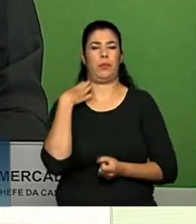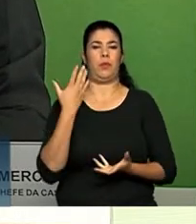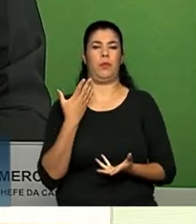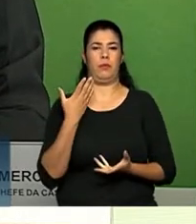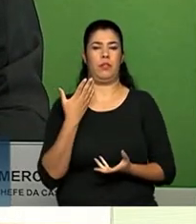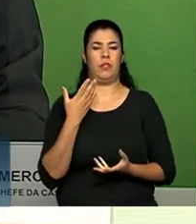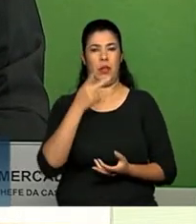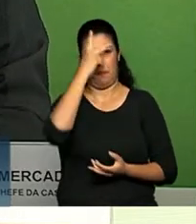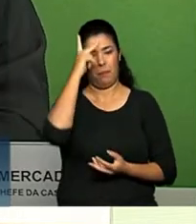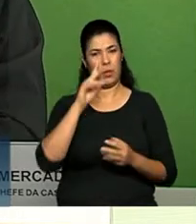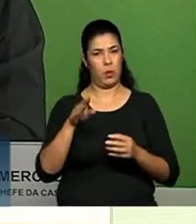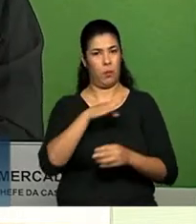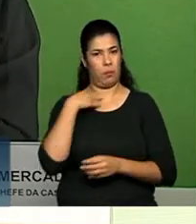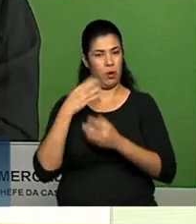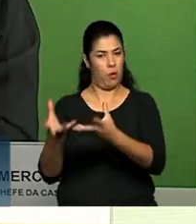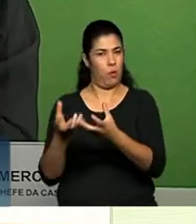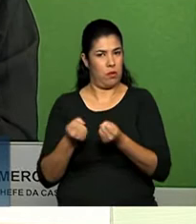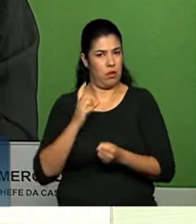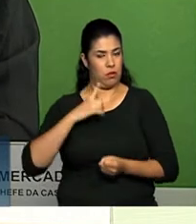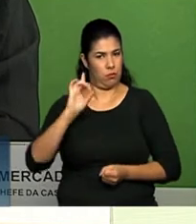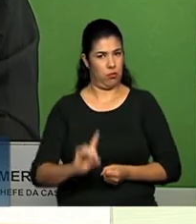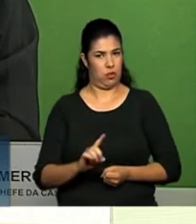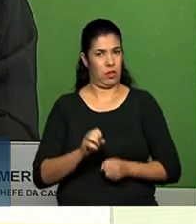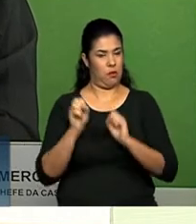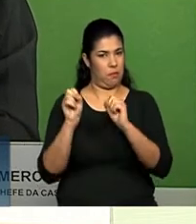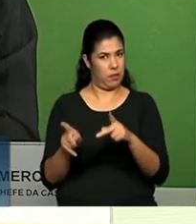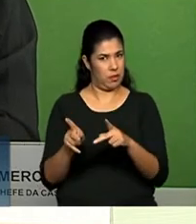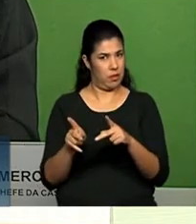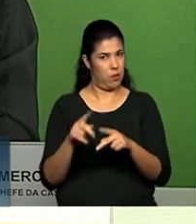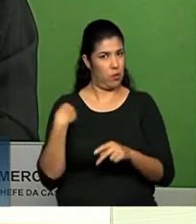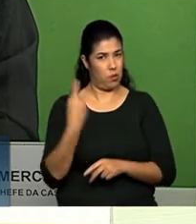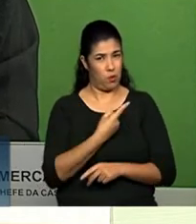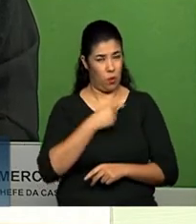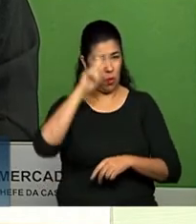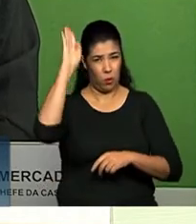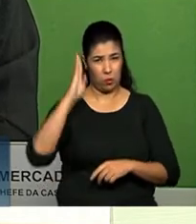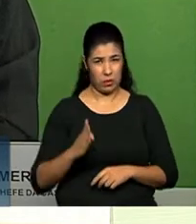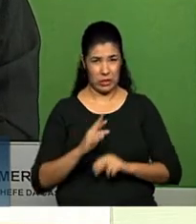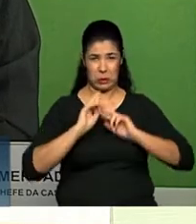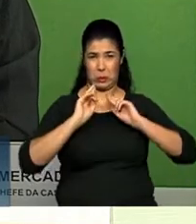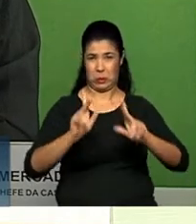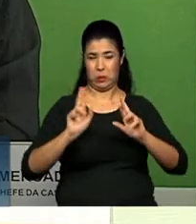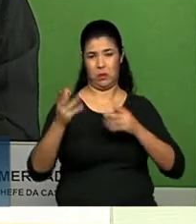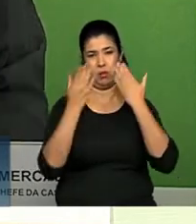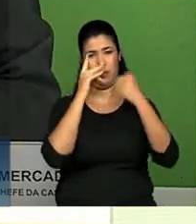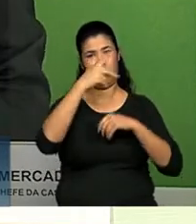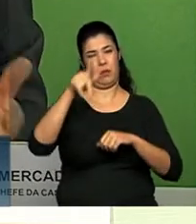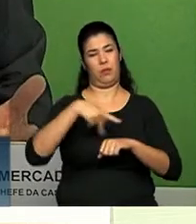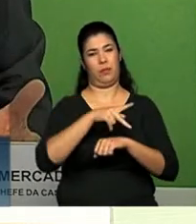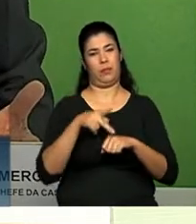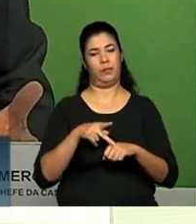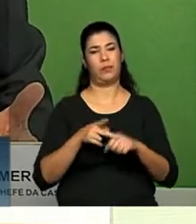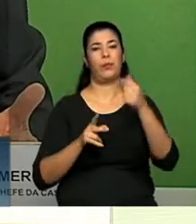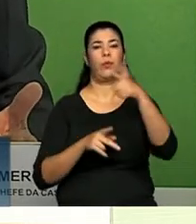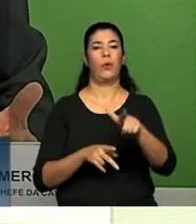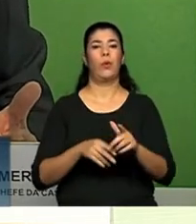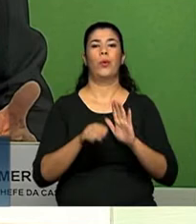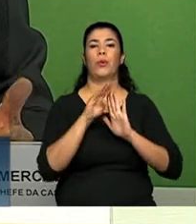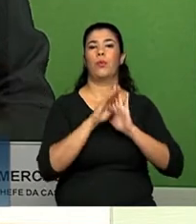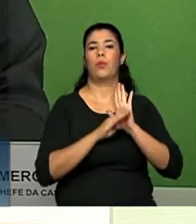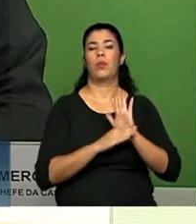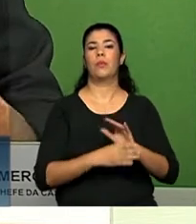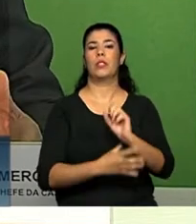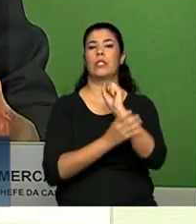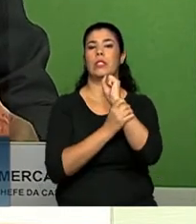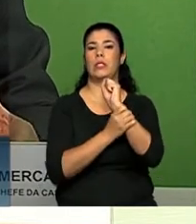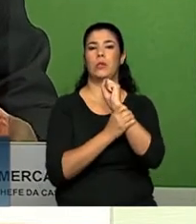curva nesse quesito. Em relação ao seguro defeso, foi um programa que esse governo criou.